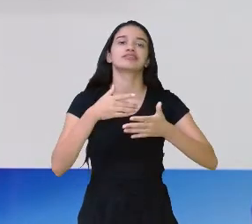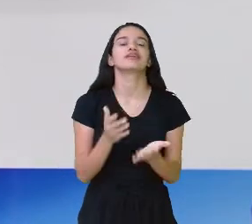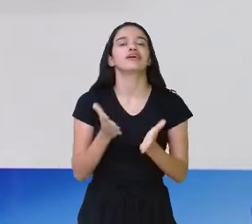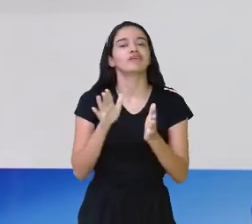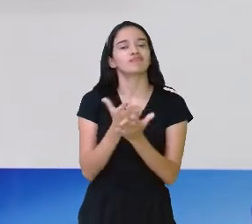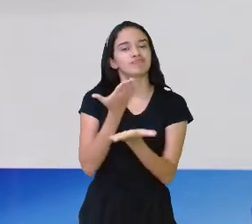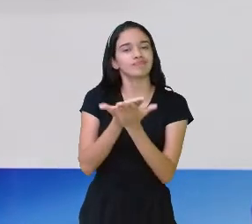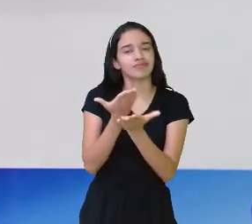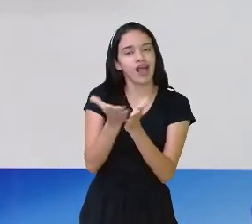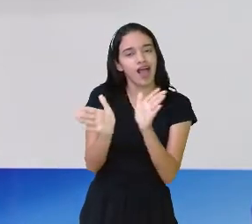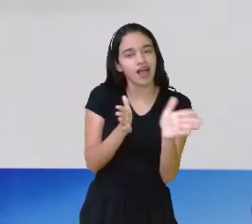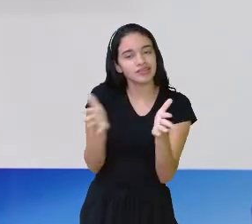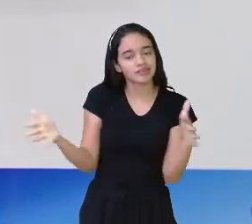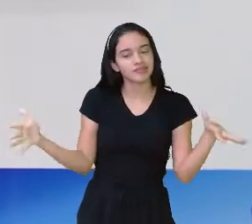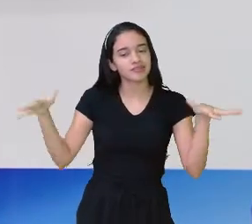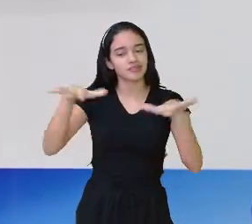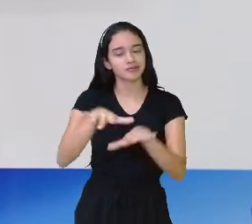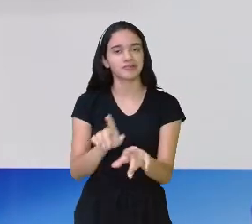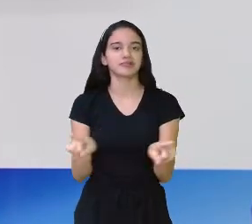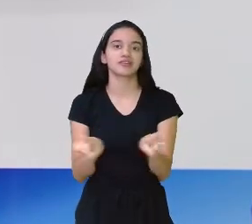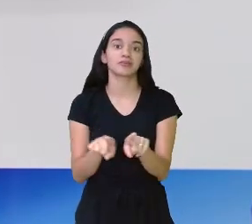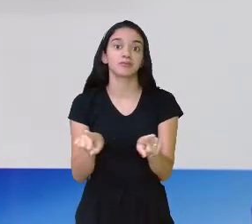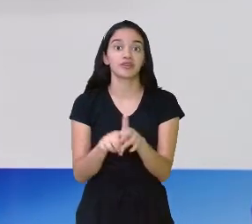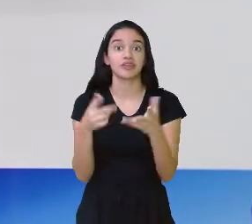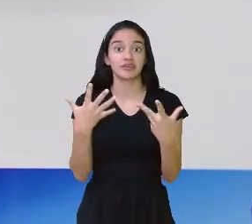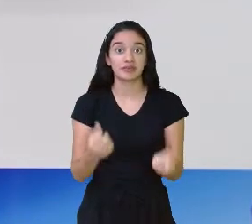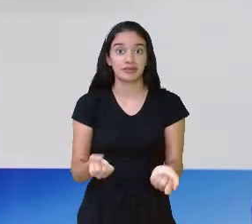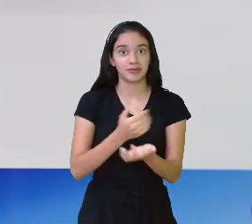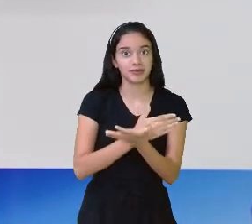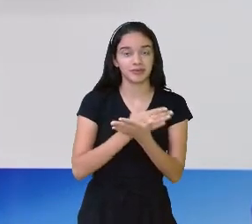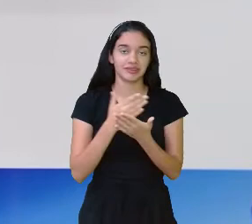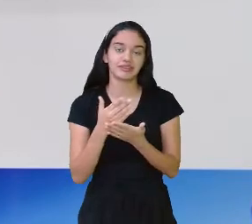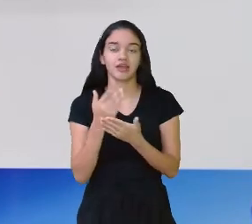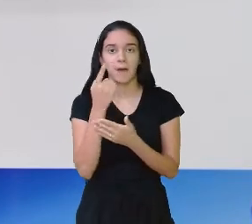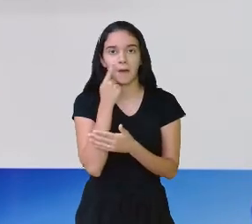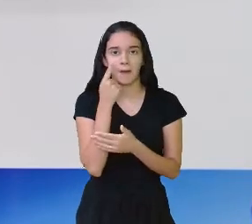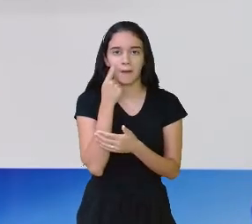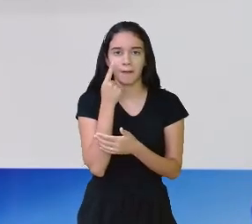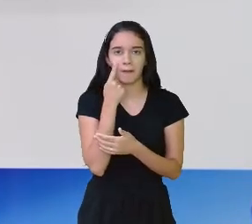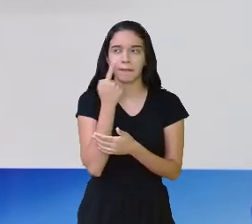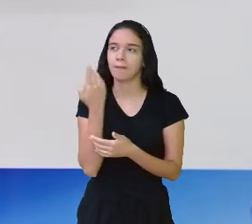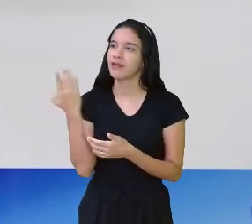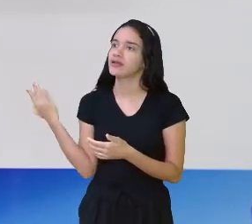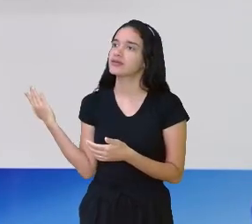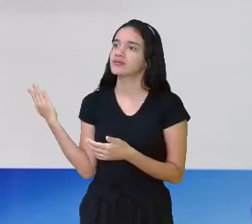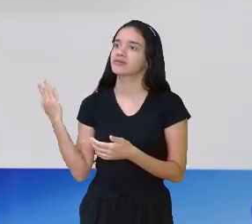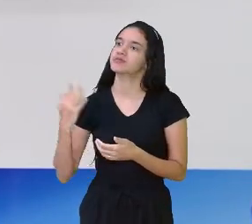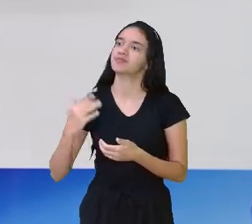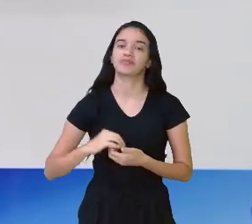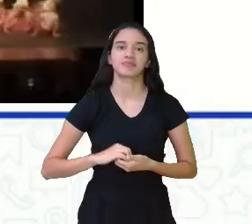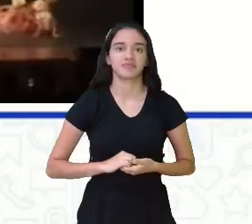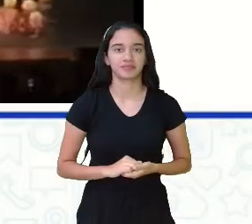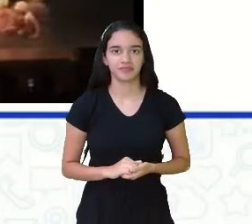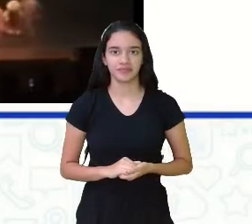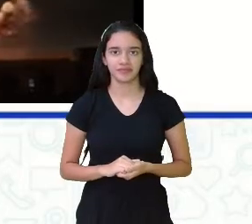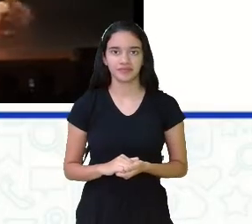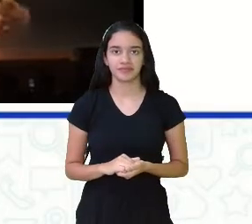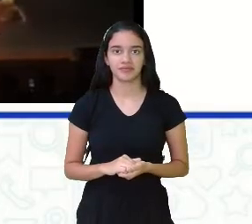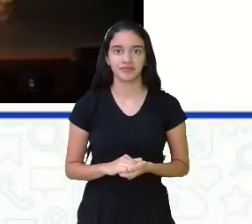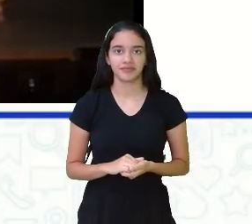mais acessível, inclusiva. E vamos começar, né? Vamos ver um espetáculozinho aí.